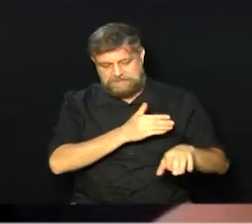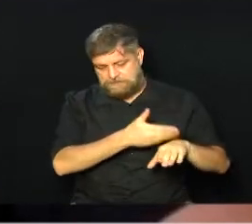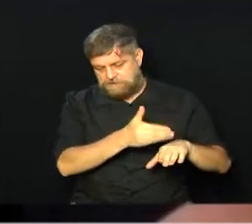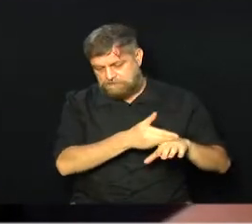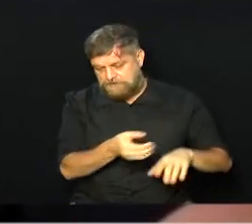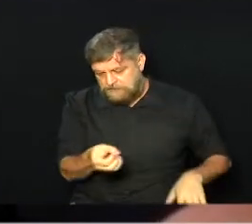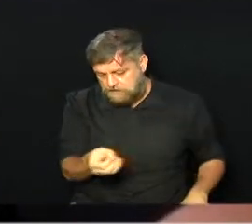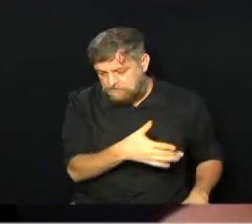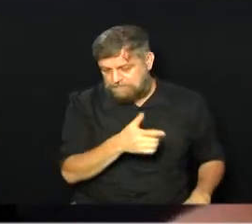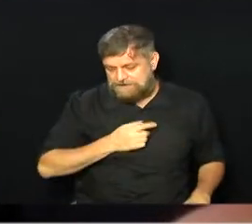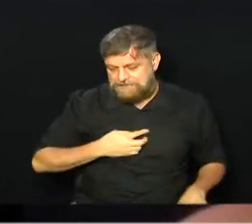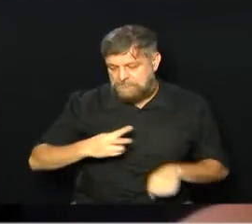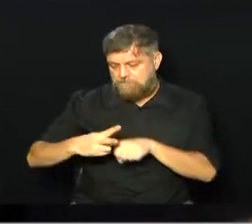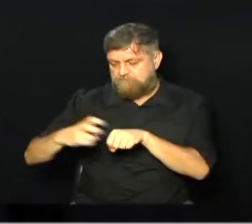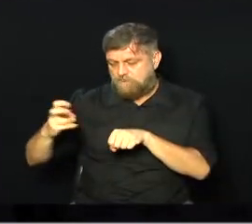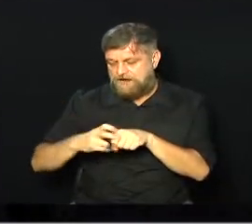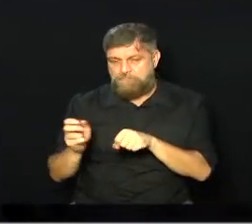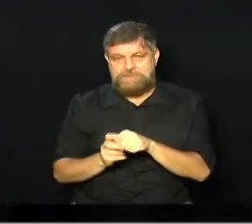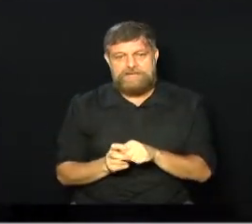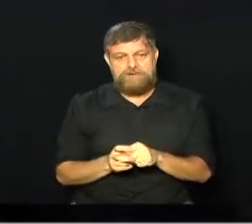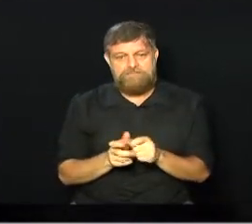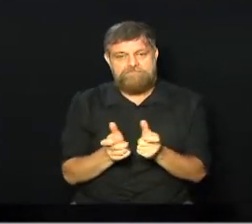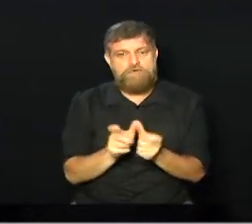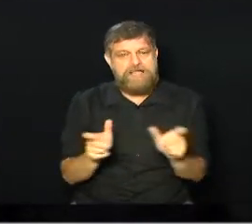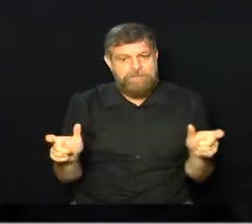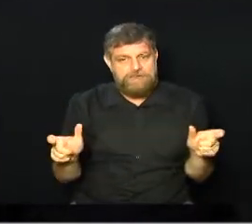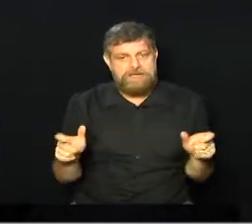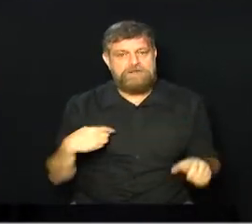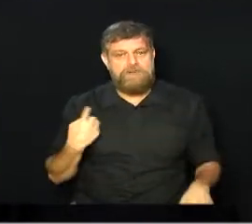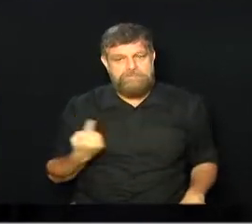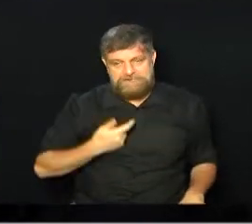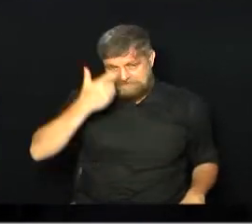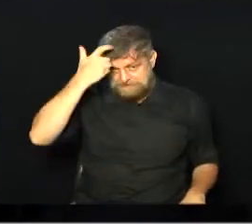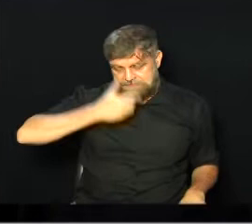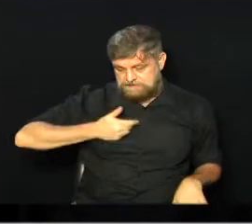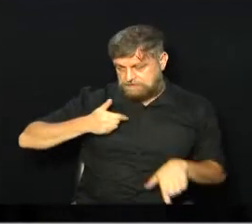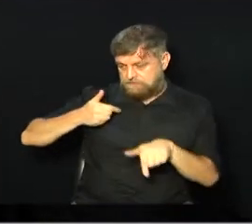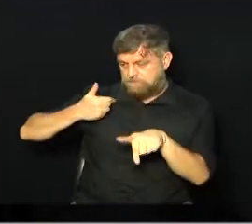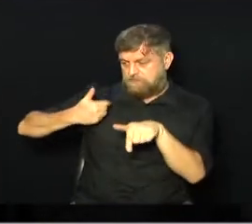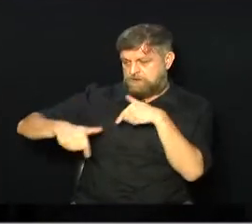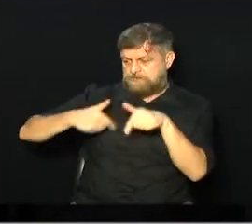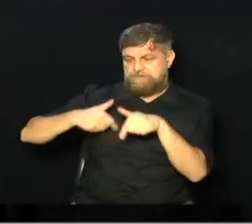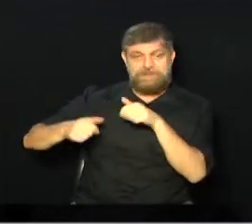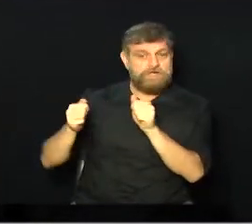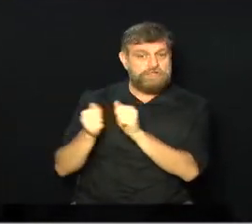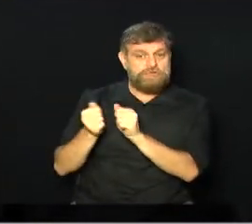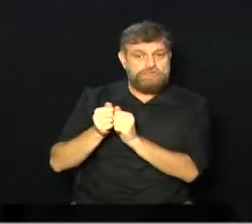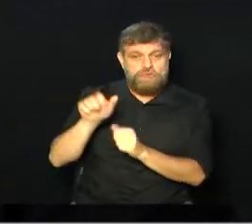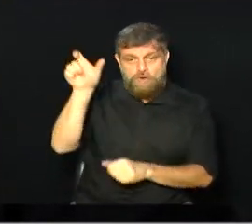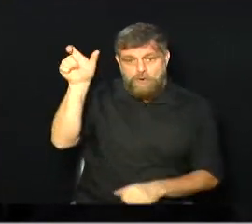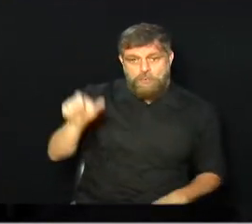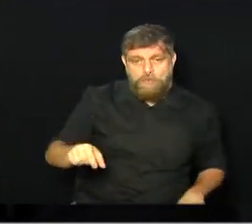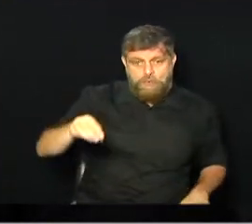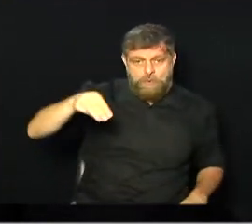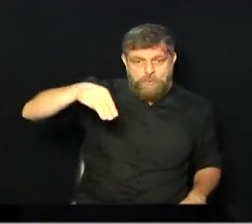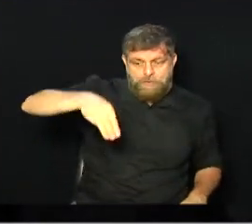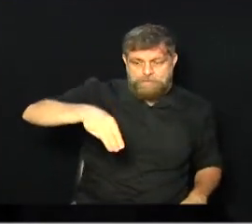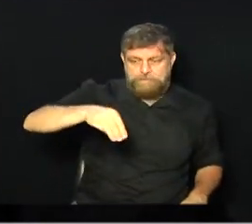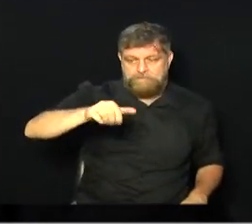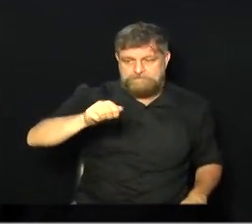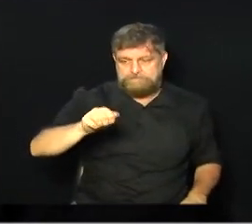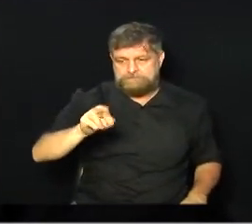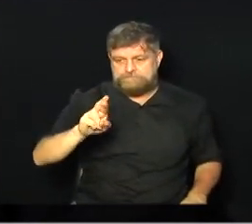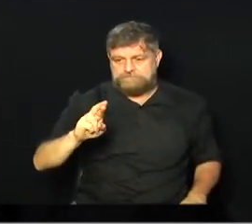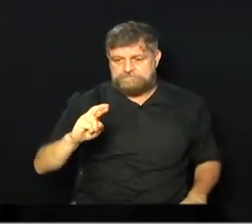vocabulário. Mas para mim, que trabalhei muito tempo com o professor Marcelo, por exemplo, é um treinador que ganhou tudo, nós ganhamos tudo, por